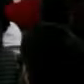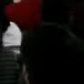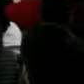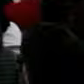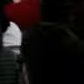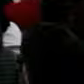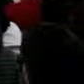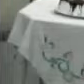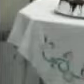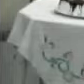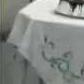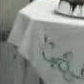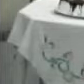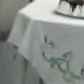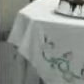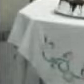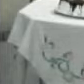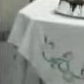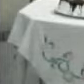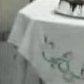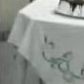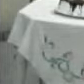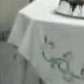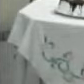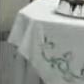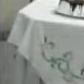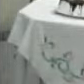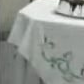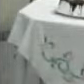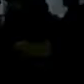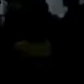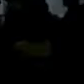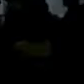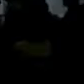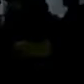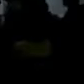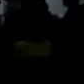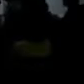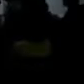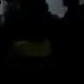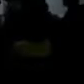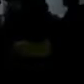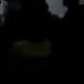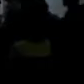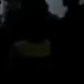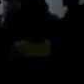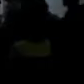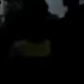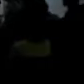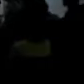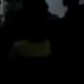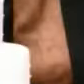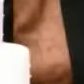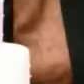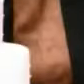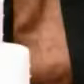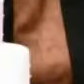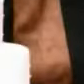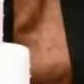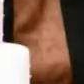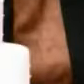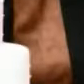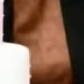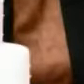Cristão Tavares, com o pastor Marcelo Figueiró. Ministério Espaço Cristão Pelotas, pastor